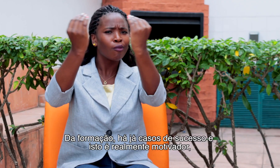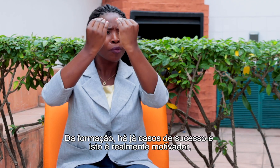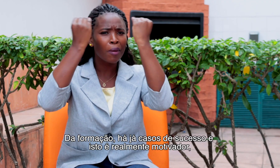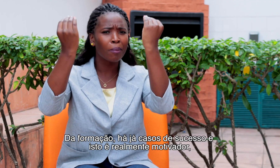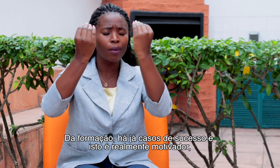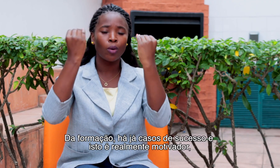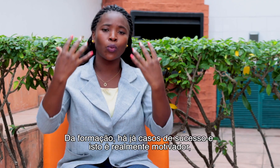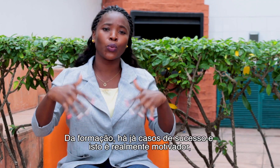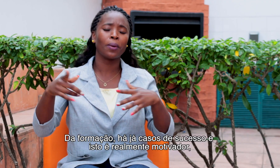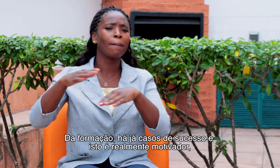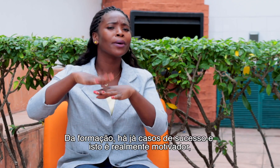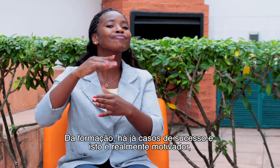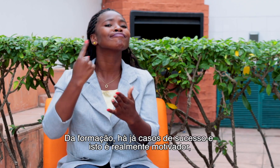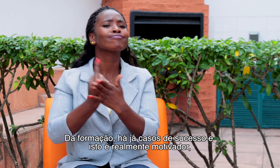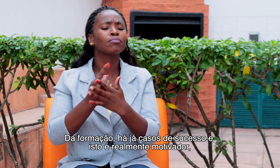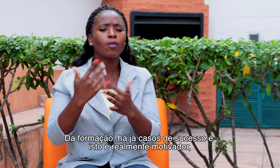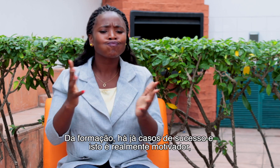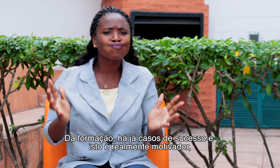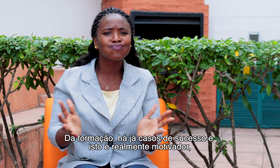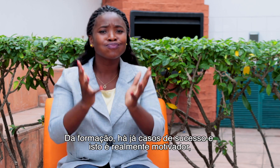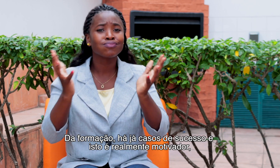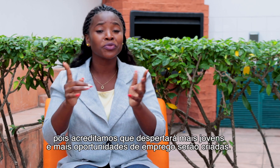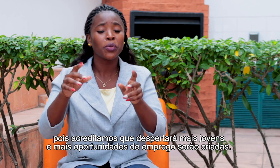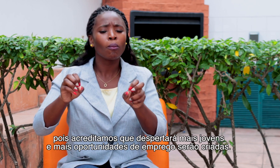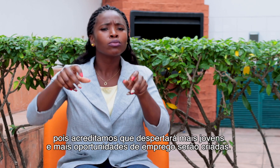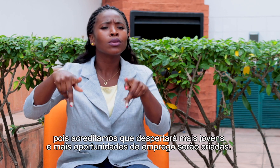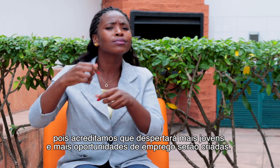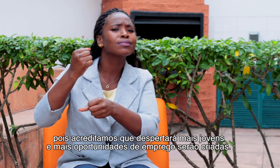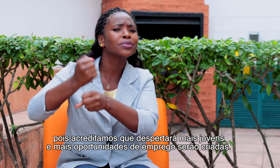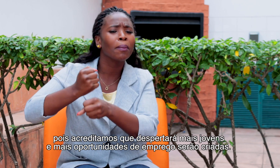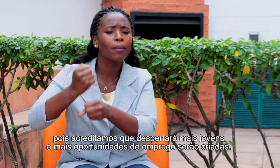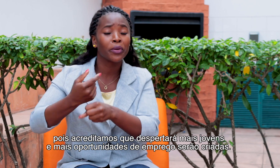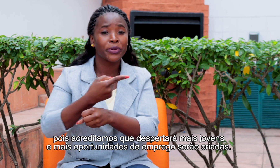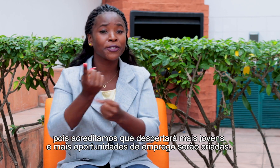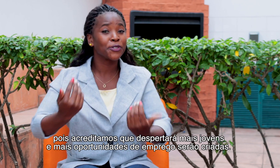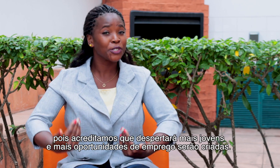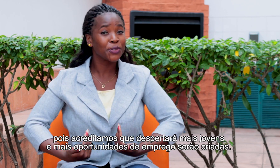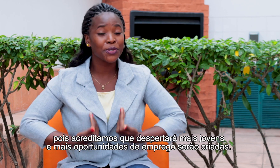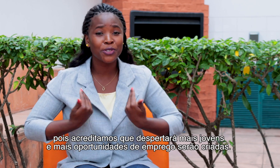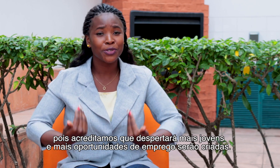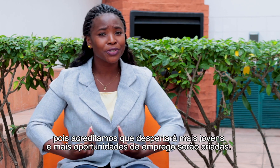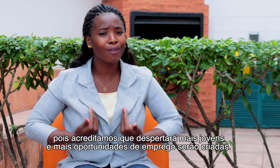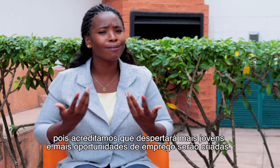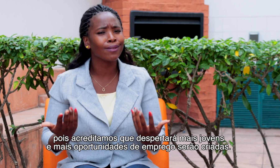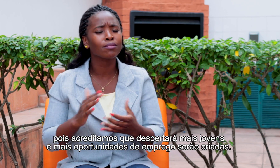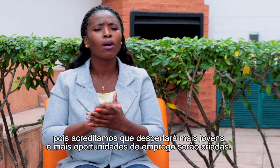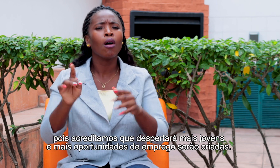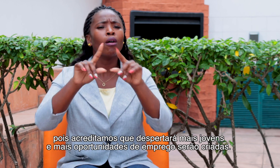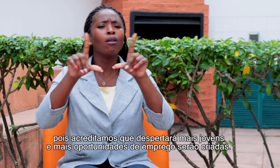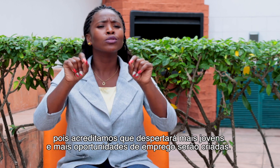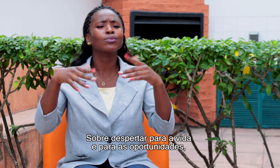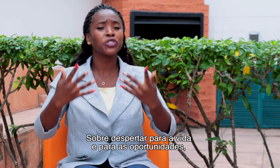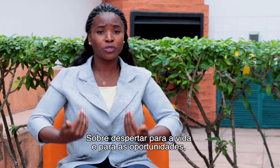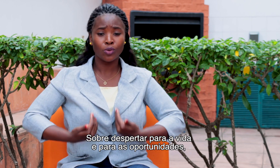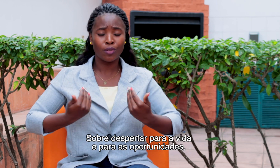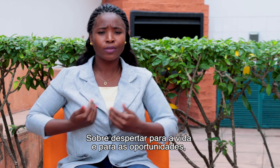Da formação já há casos de sucesso e isto é realmente motivador, pois acreditamos que despertará mais jovens e